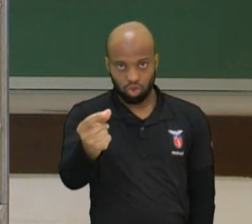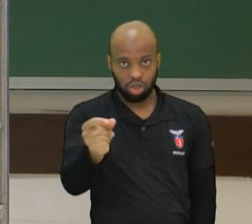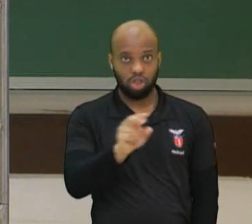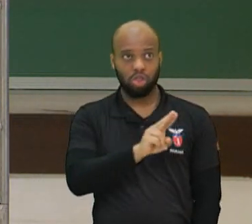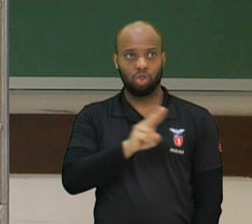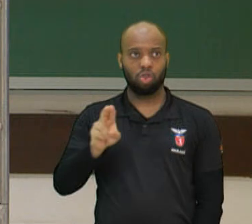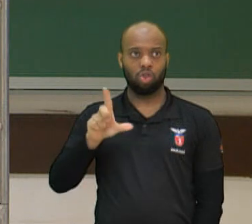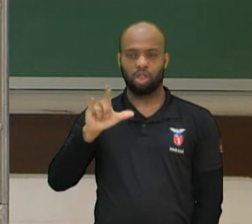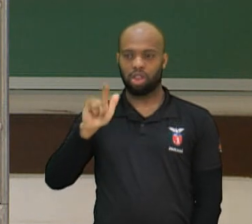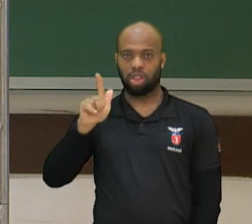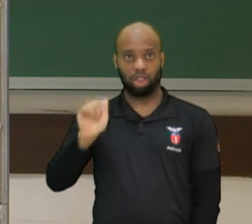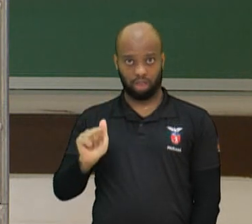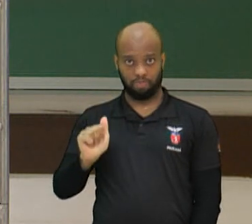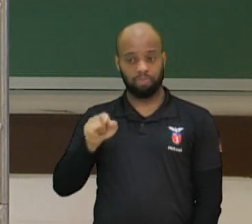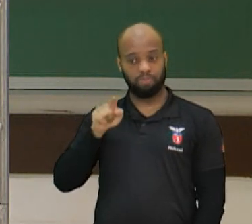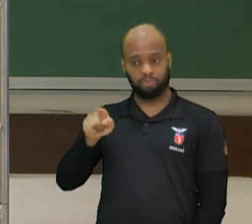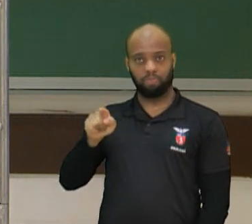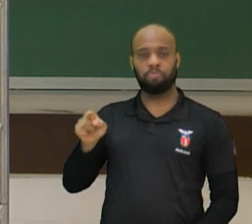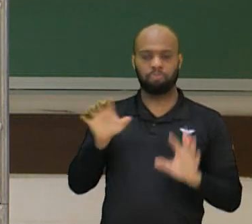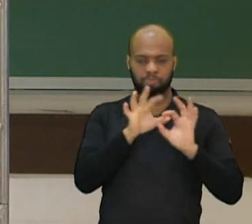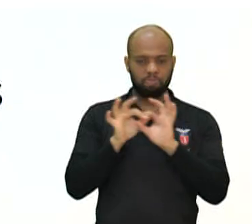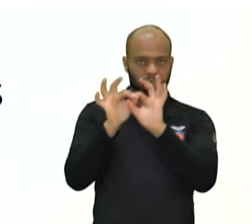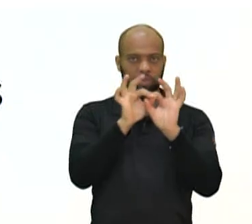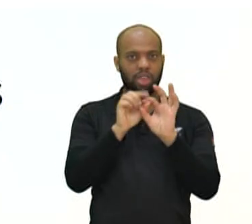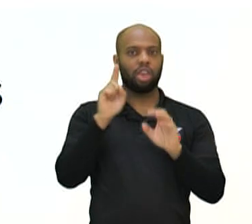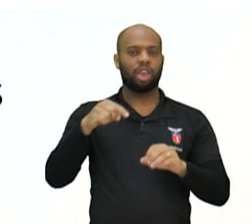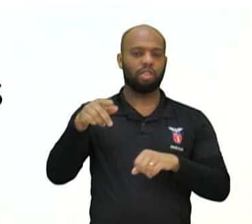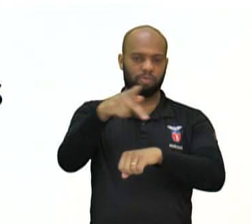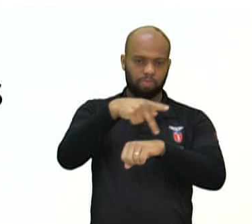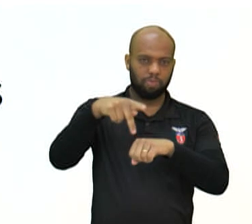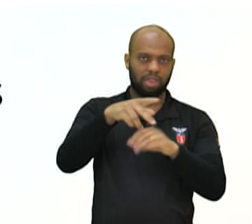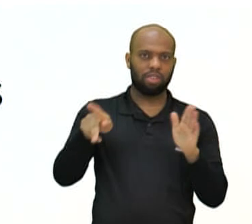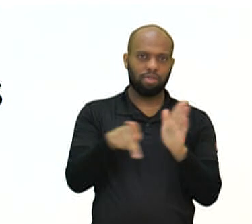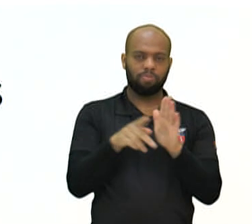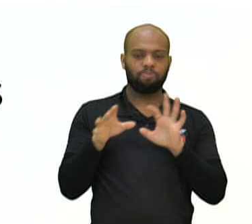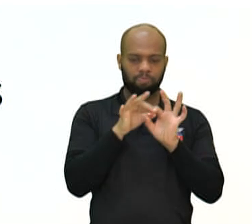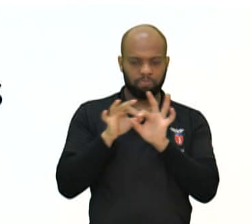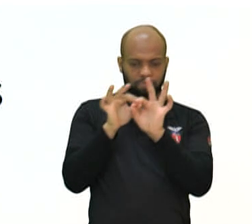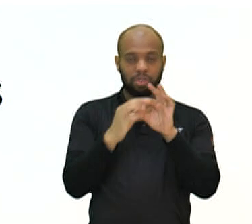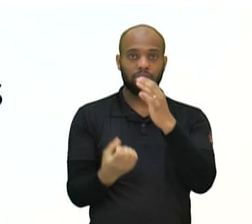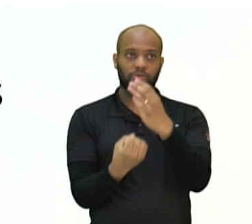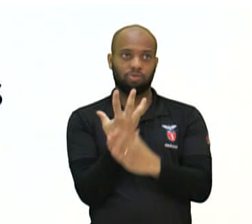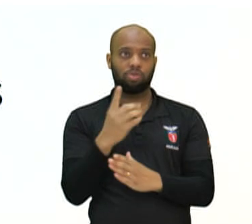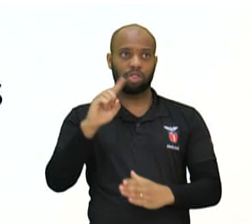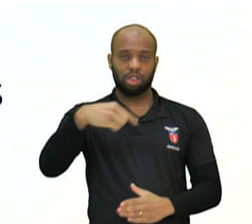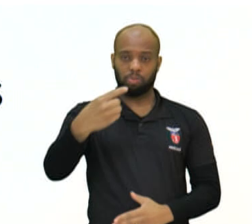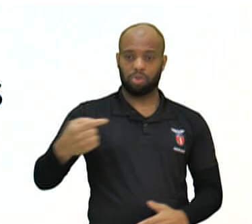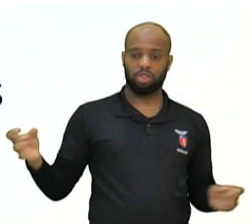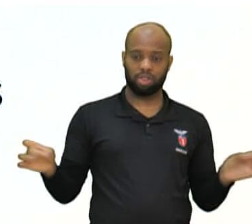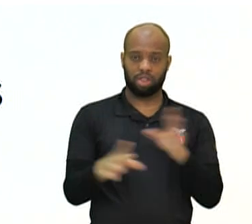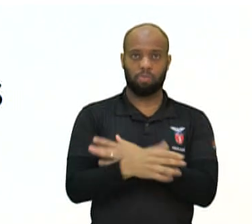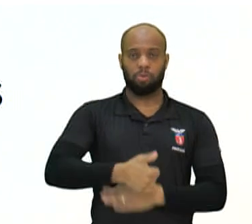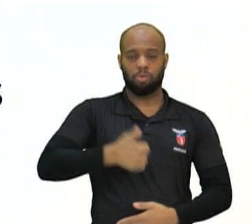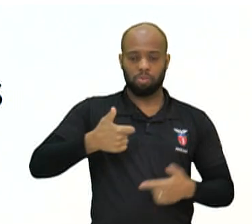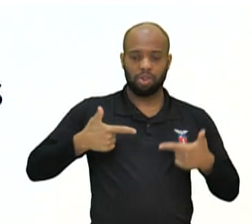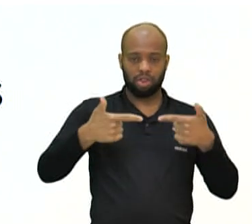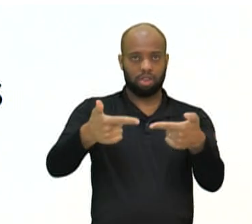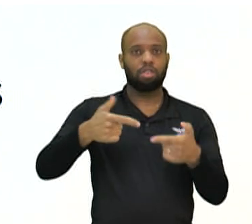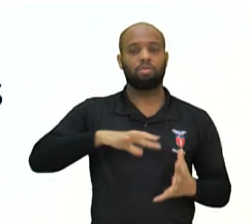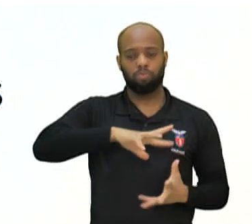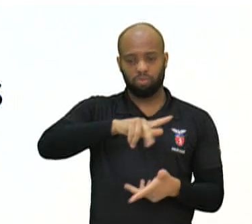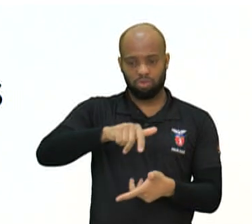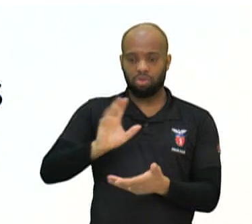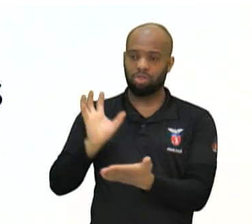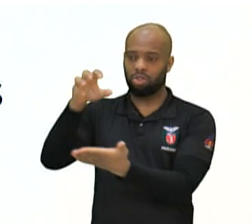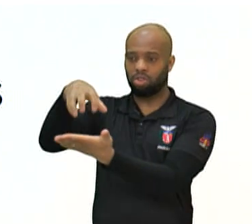organização seria a Liga ou Sociedade das Nações, fundada após a Primeira Guerra Mundial, com